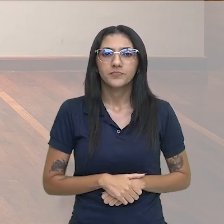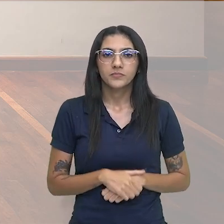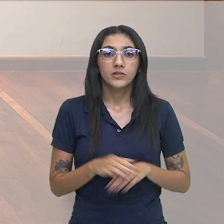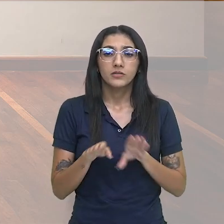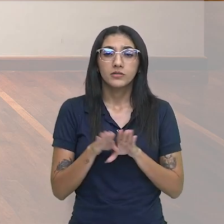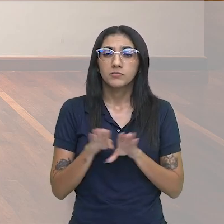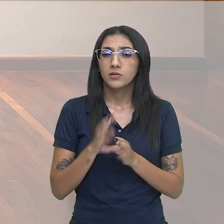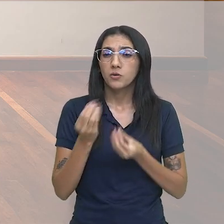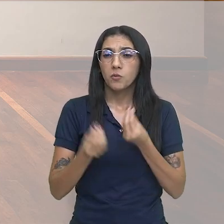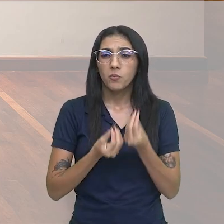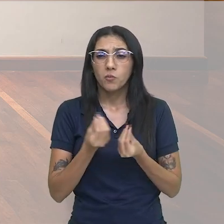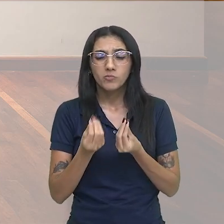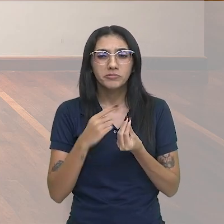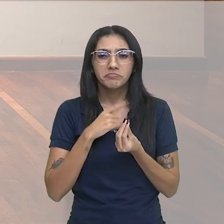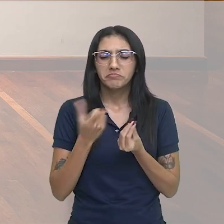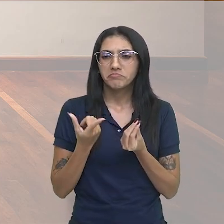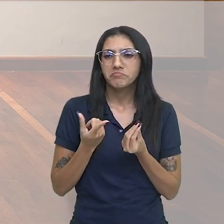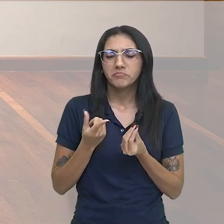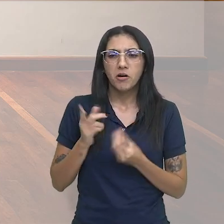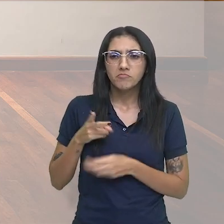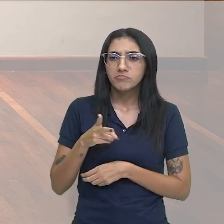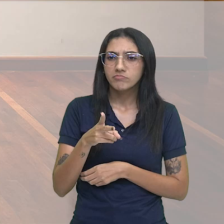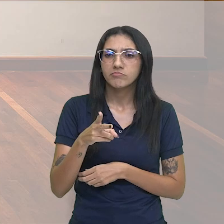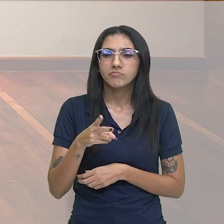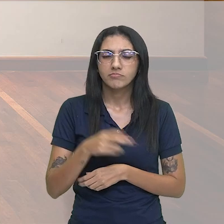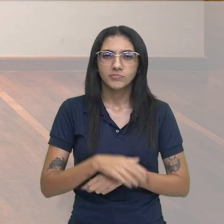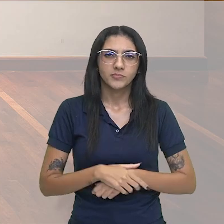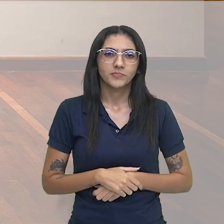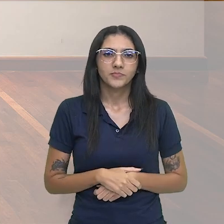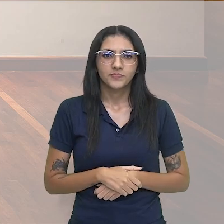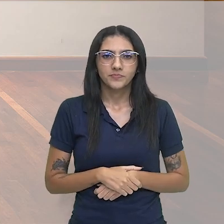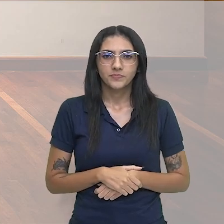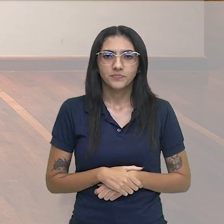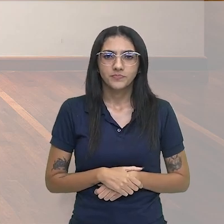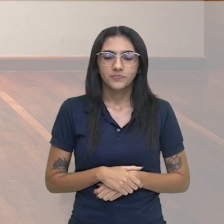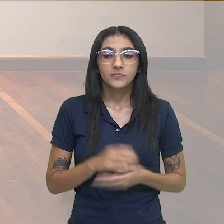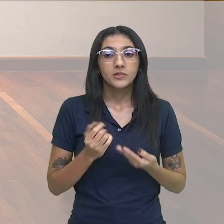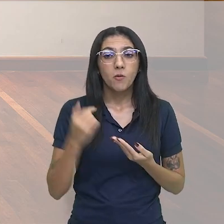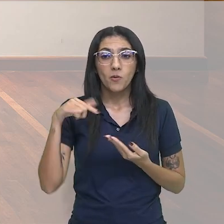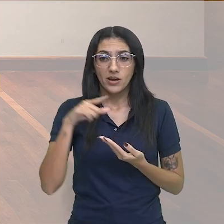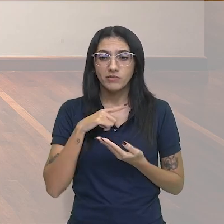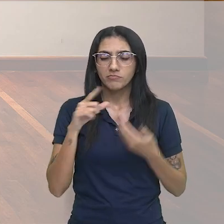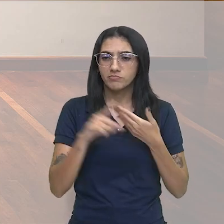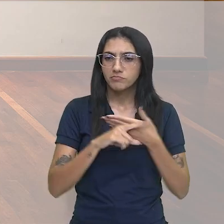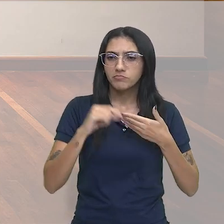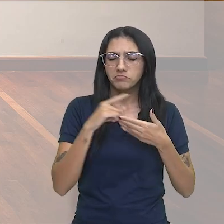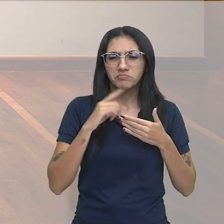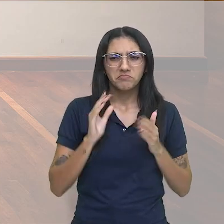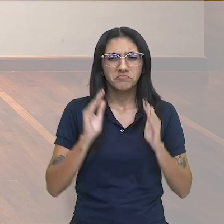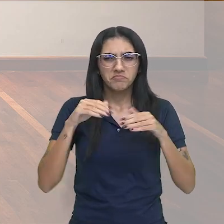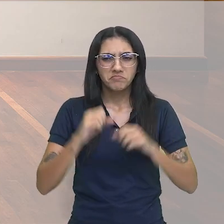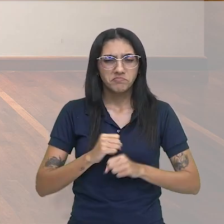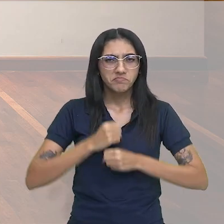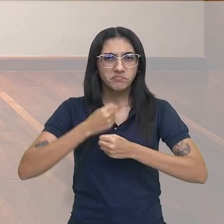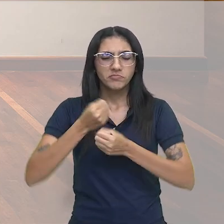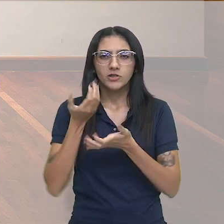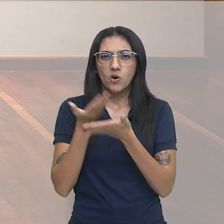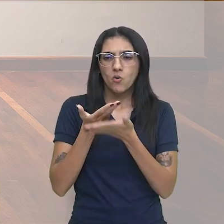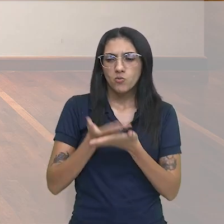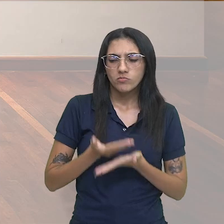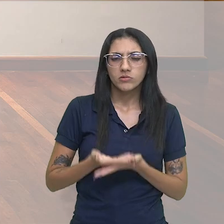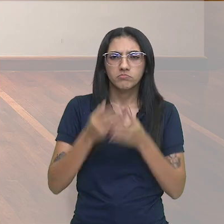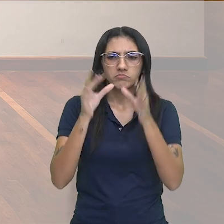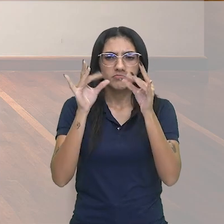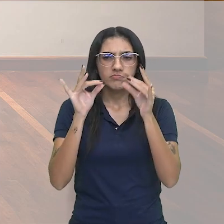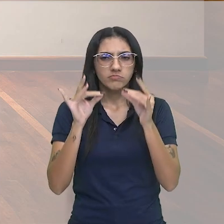se tornam vivas, né, e permanecem. Então, eles vão então se dedicar a estudar cada um